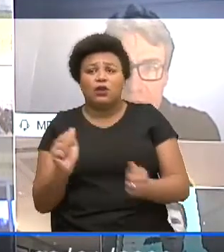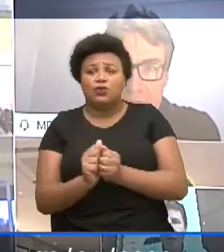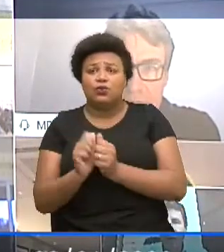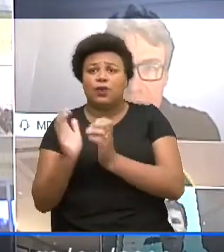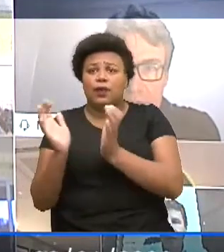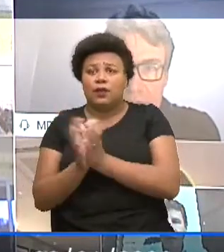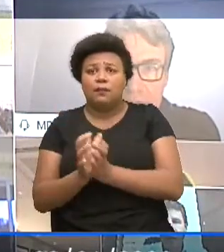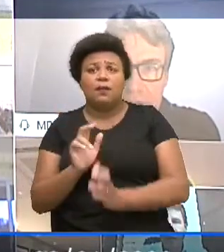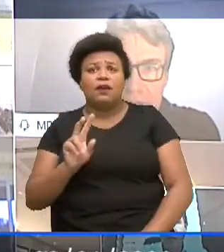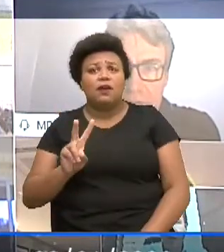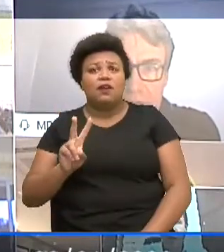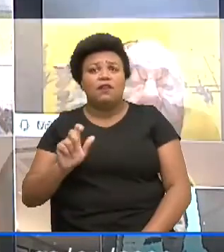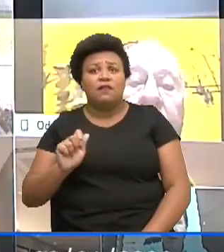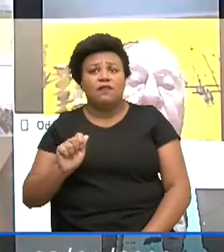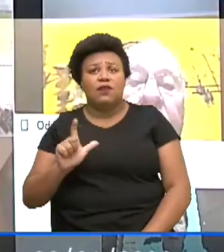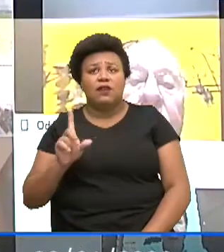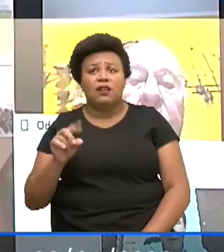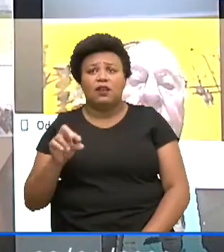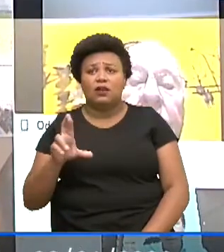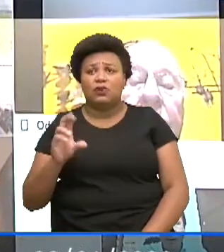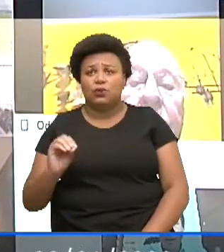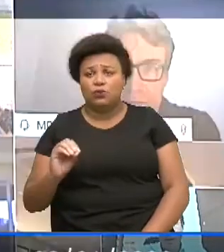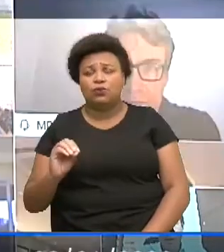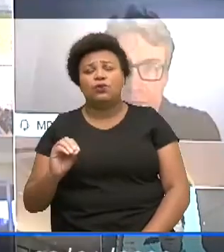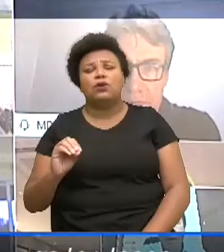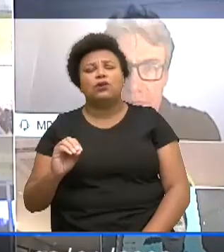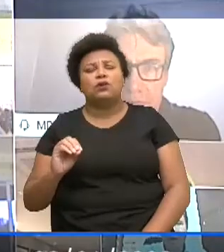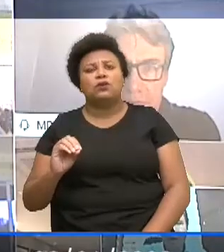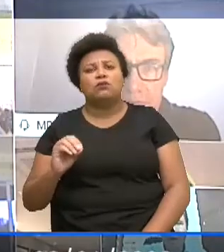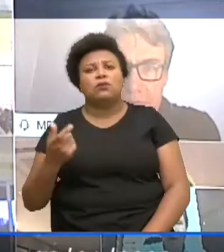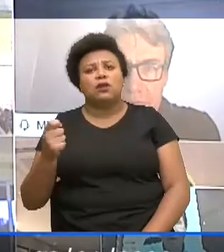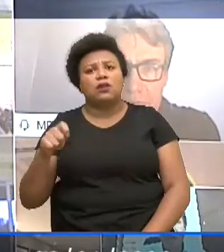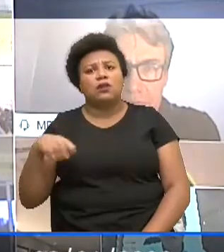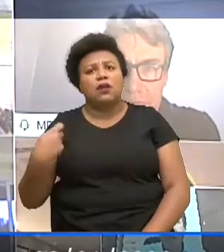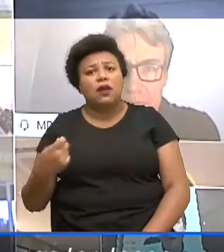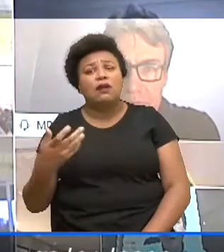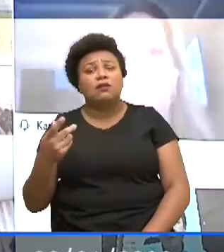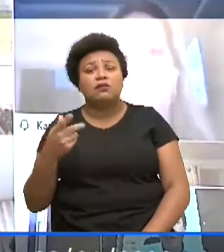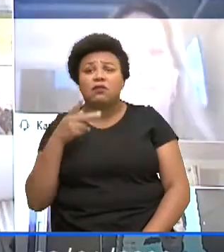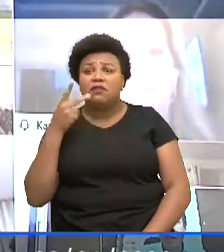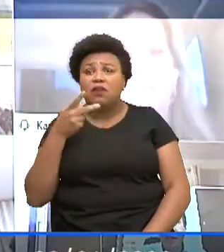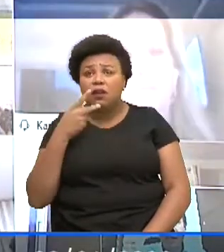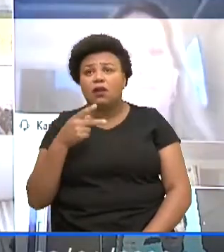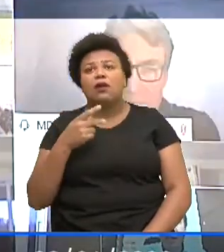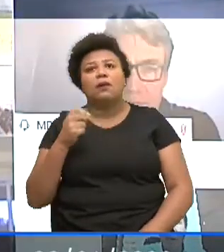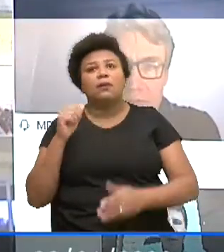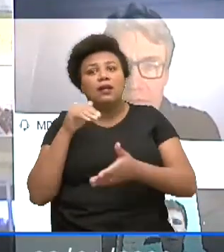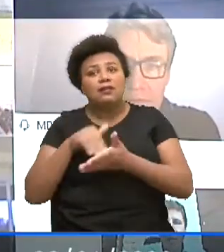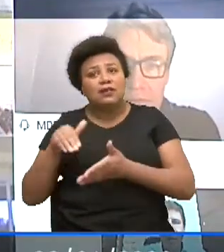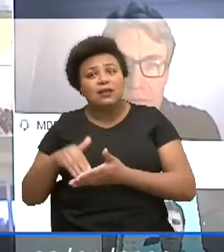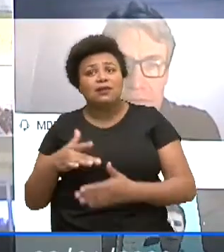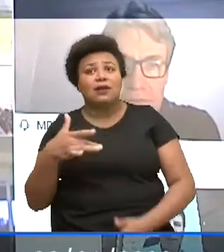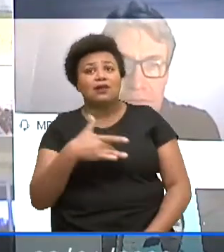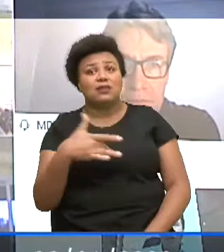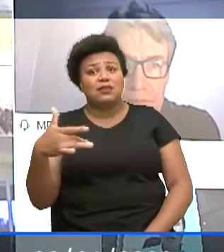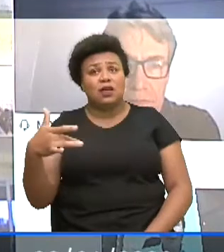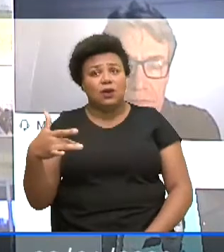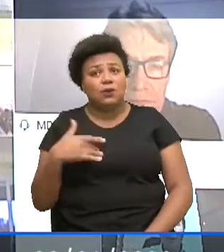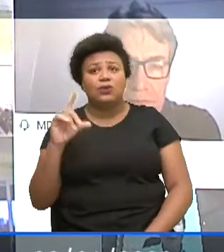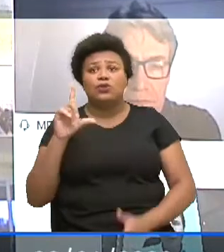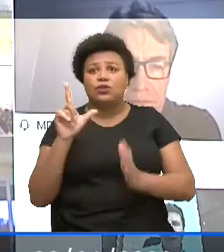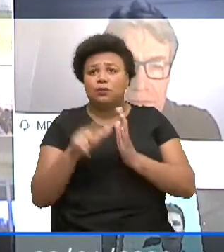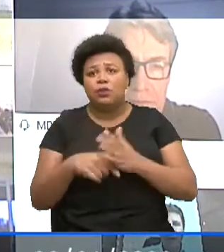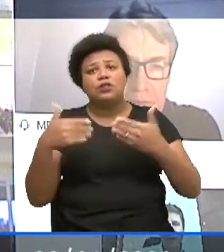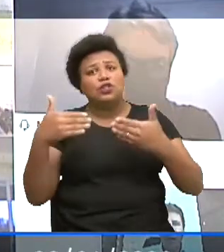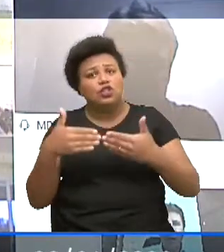Valandro, o Marcelo Valandro, doutor, enfim, quem for se manifestar pela Secretaria da Saúde, e aí depois a